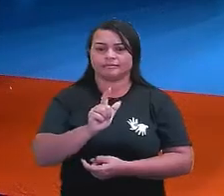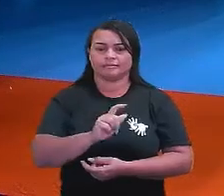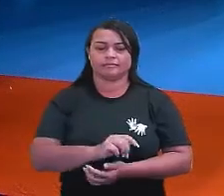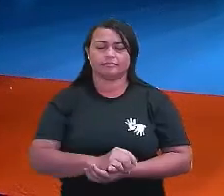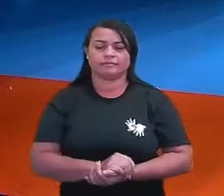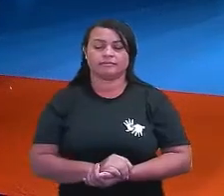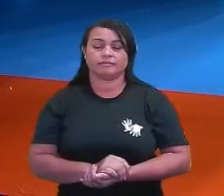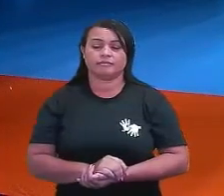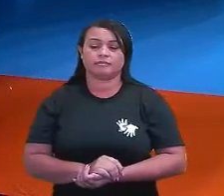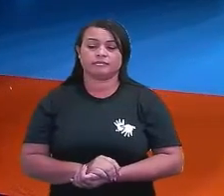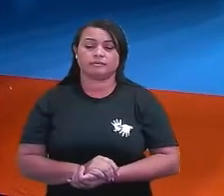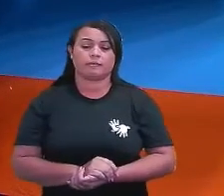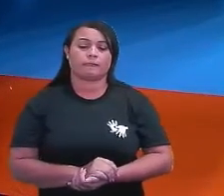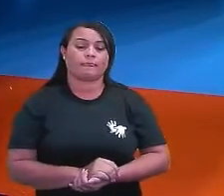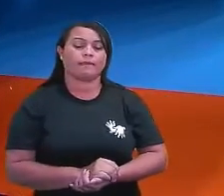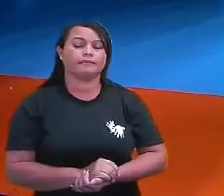certo?